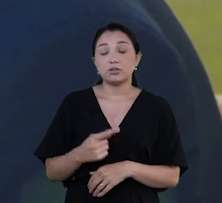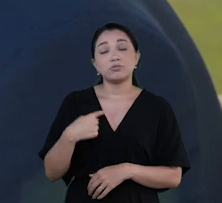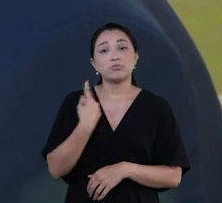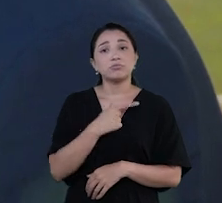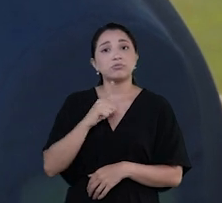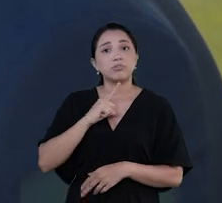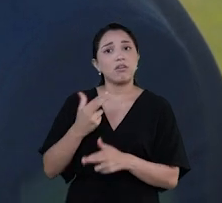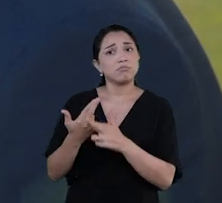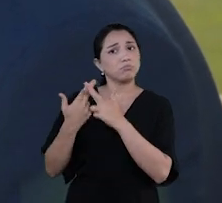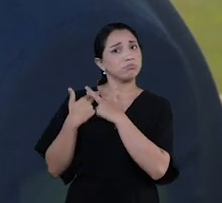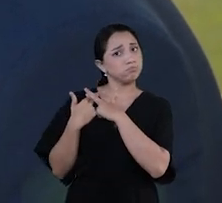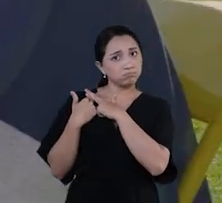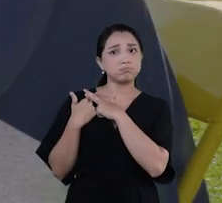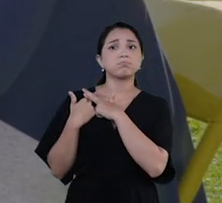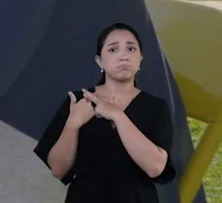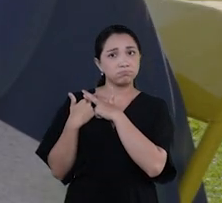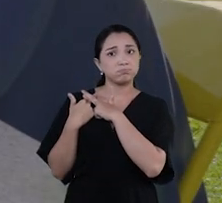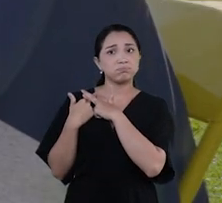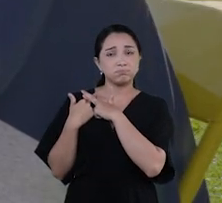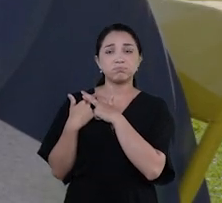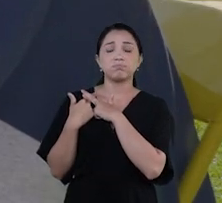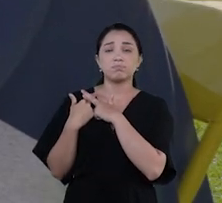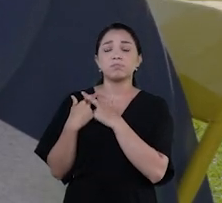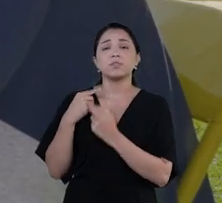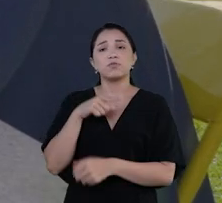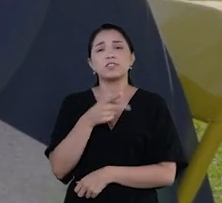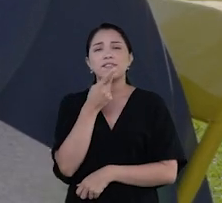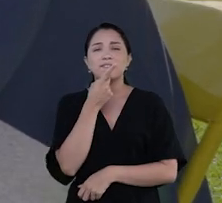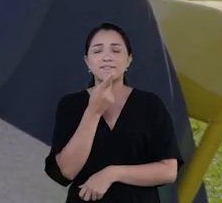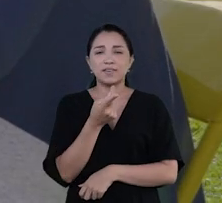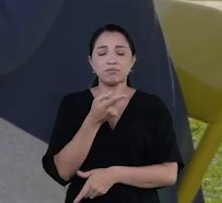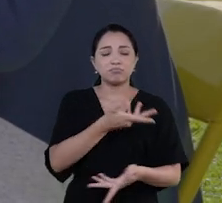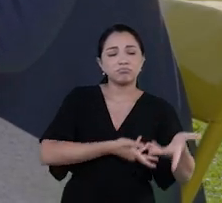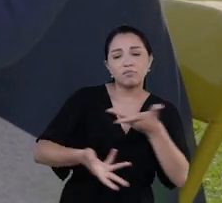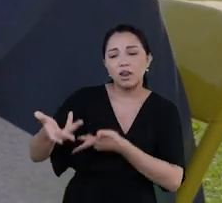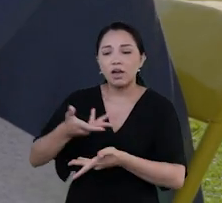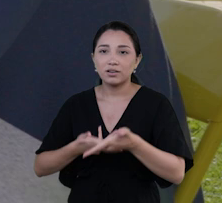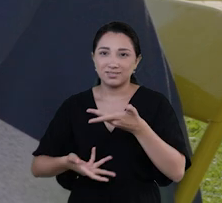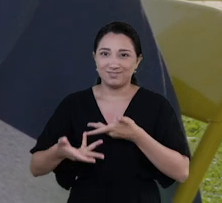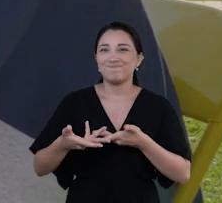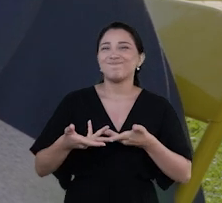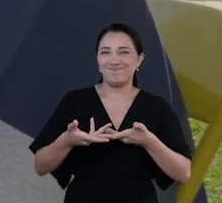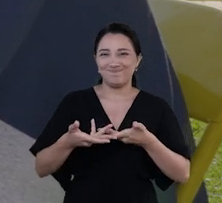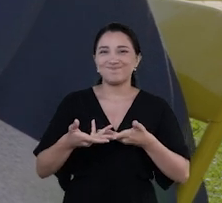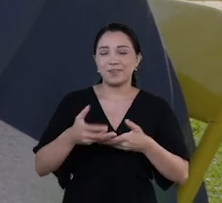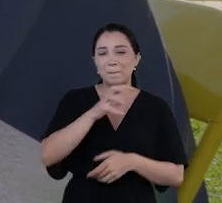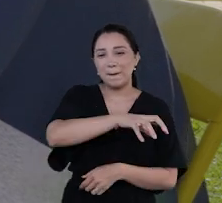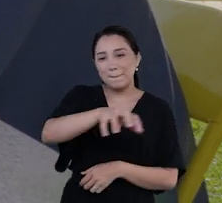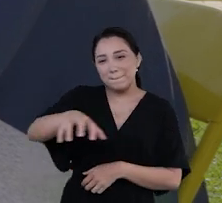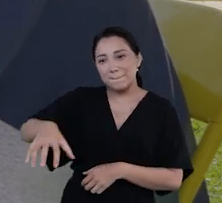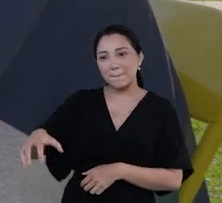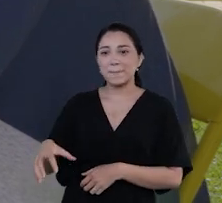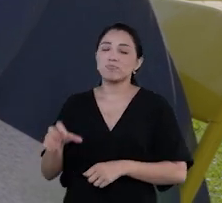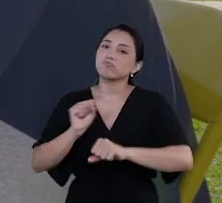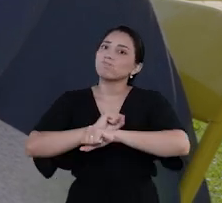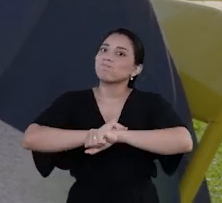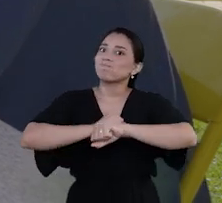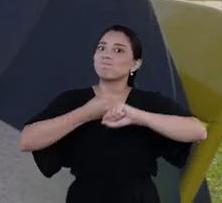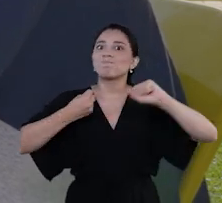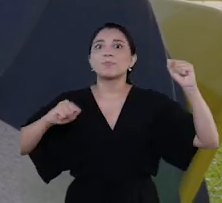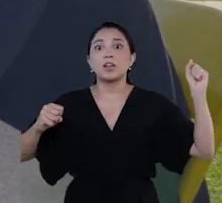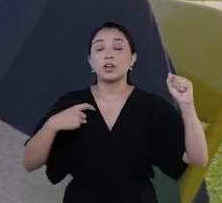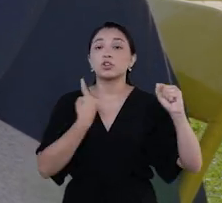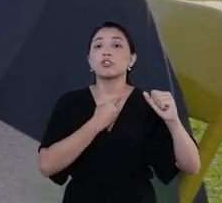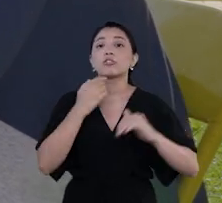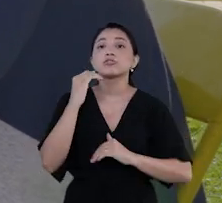grande a rede Federal Como disse ainda a pouco a relação com Os territórios é muito grande muito muito Estreita e e a gente desenvolve muito o que a